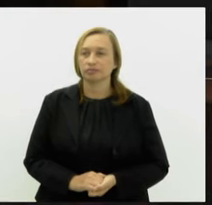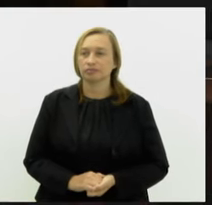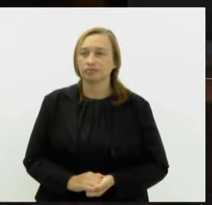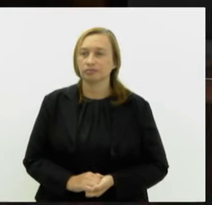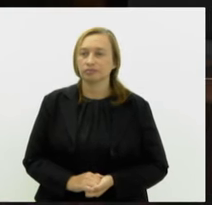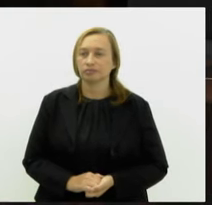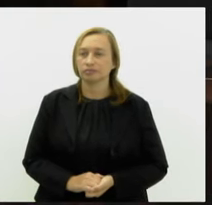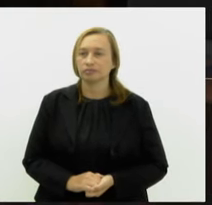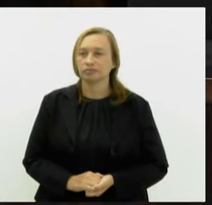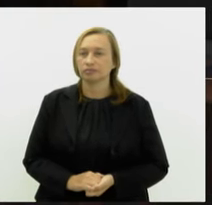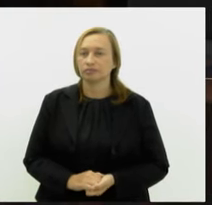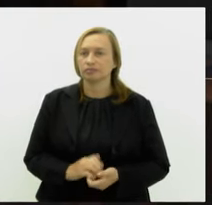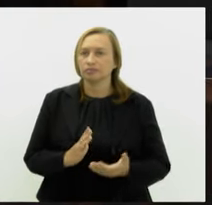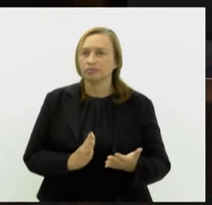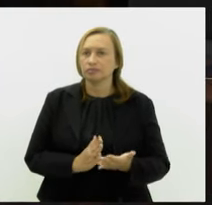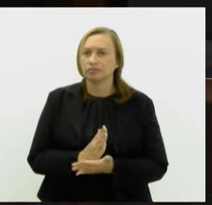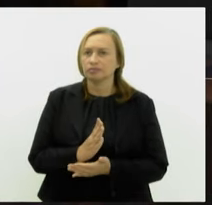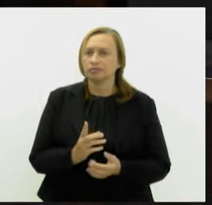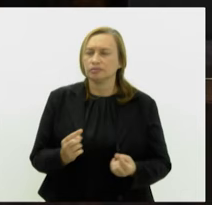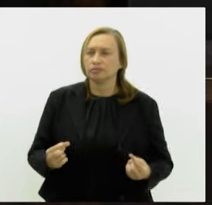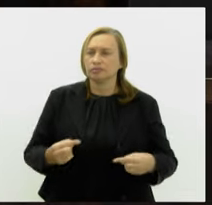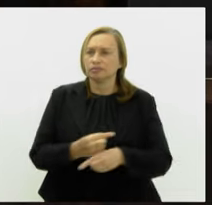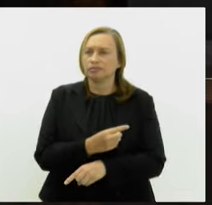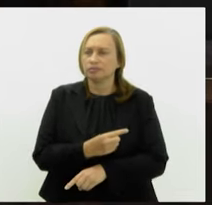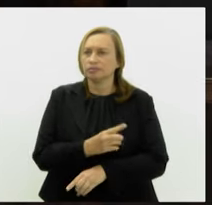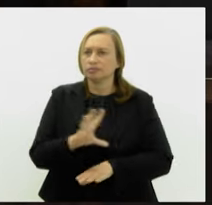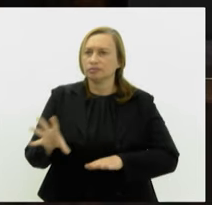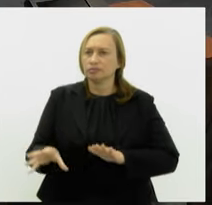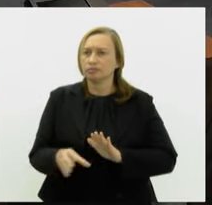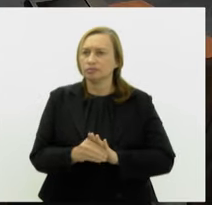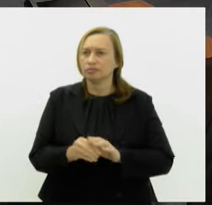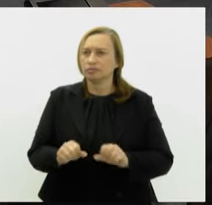Favorável ao projeto e contrário às emendas de plenário.